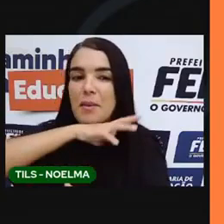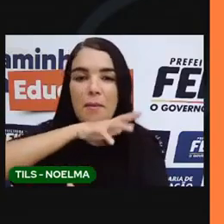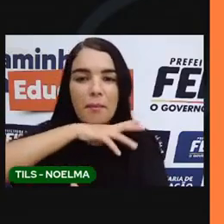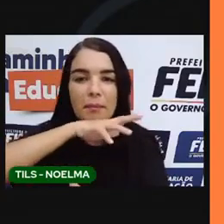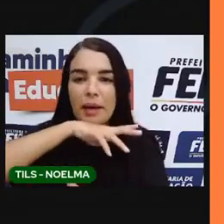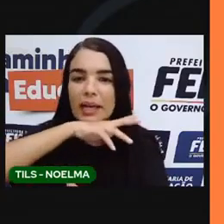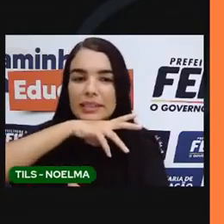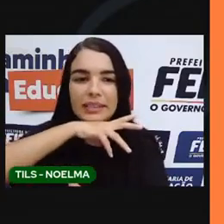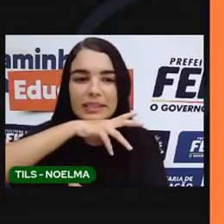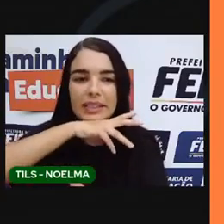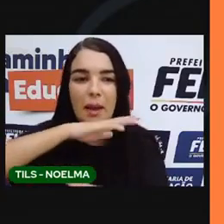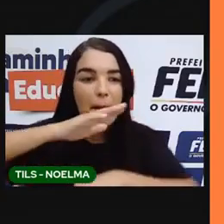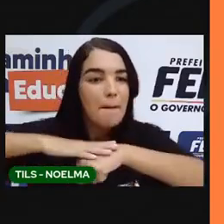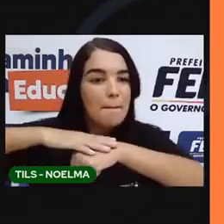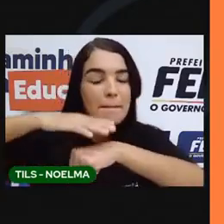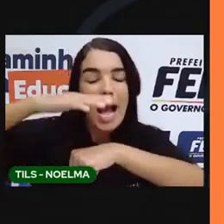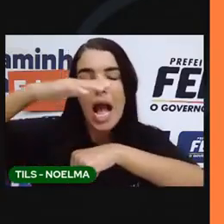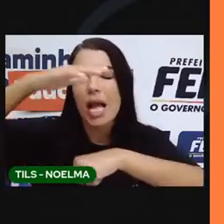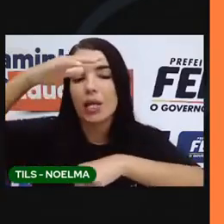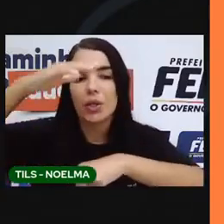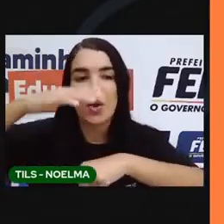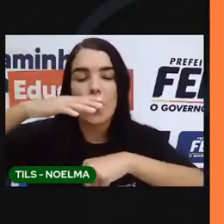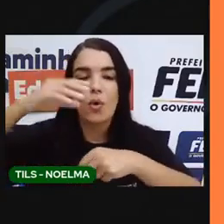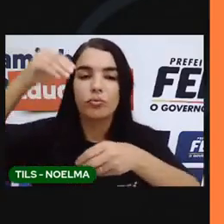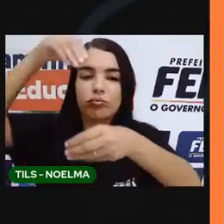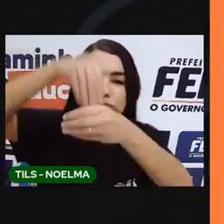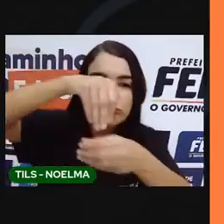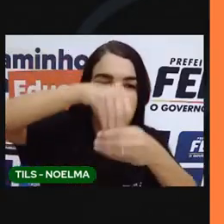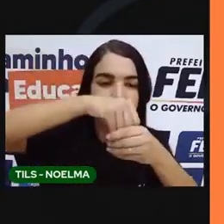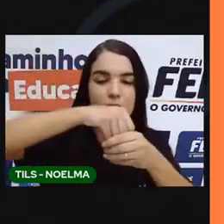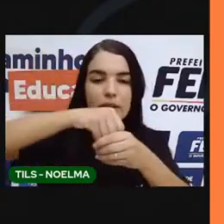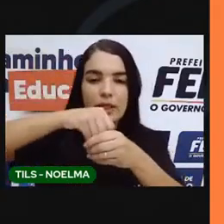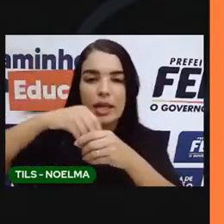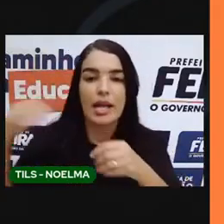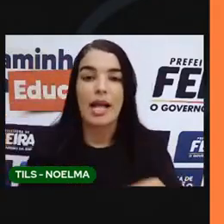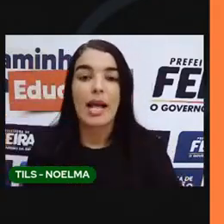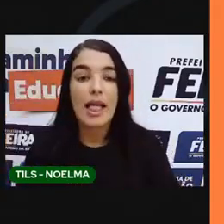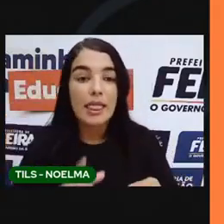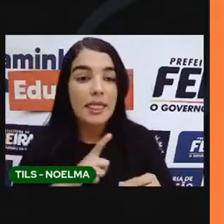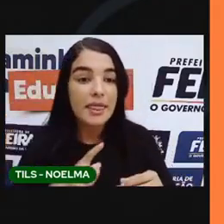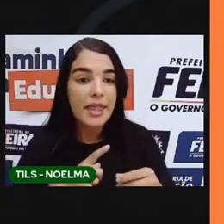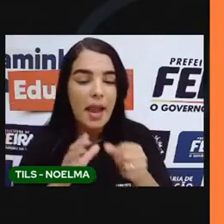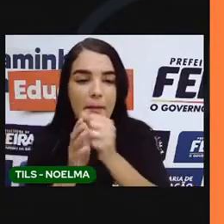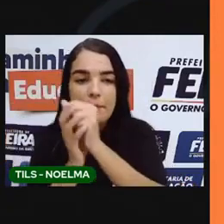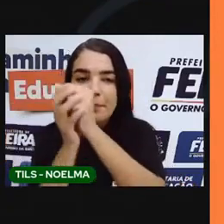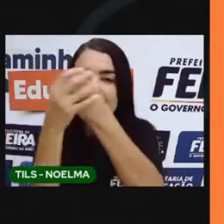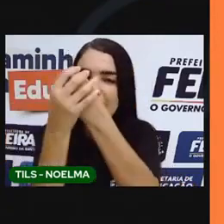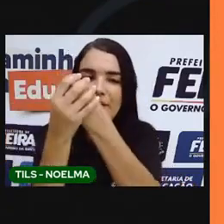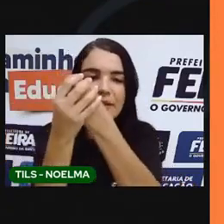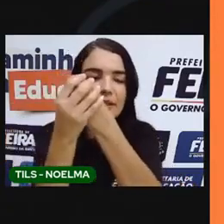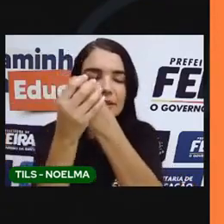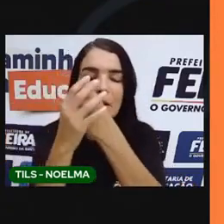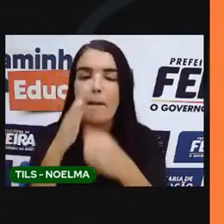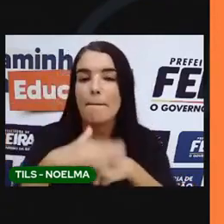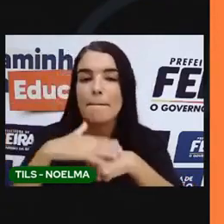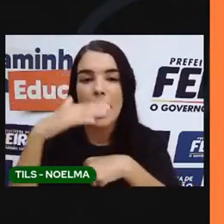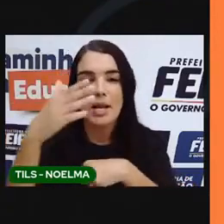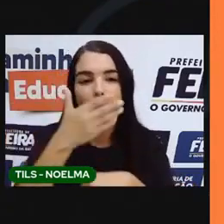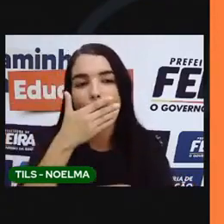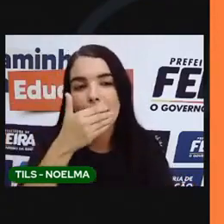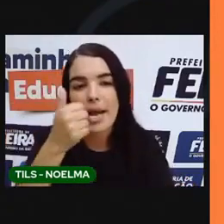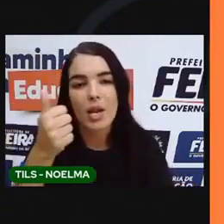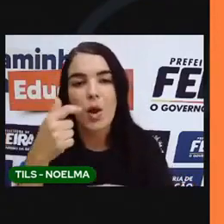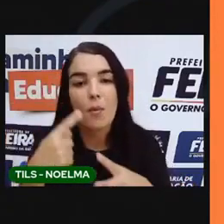O Pantanal é o bioma mais preservado. A criação de gado e o turismo são atividades